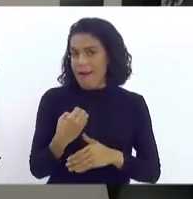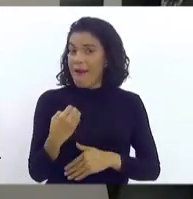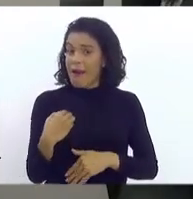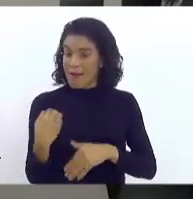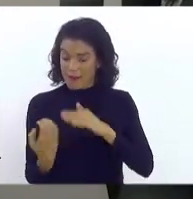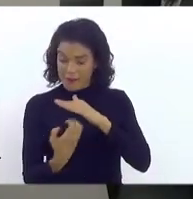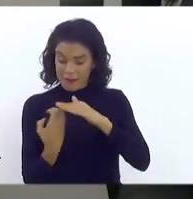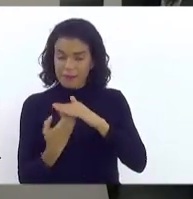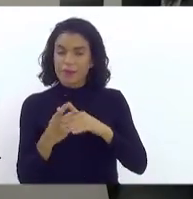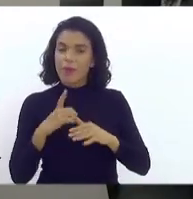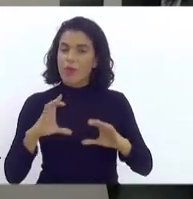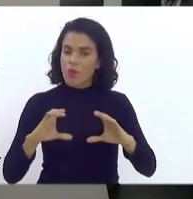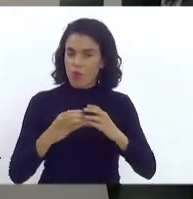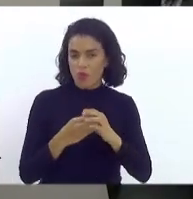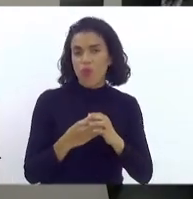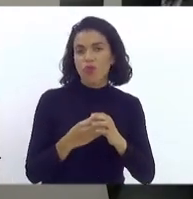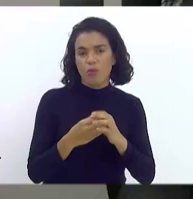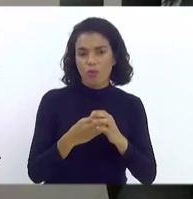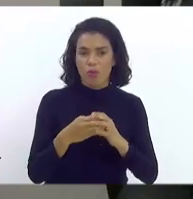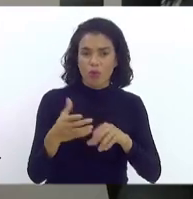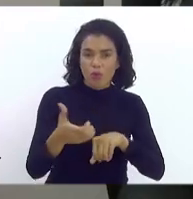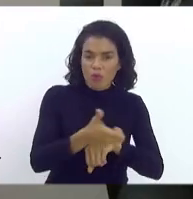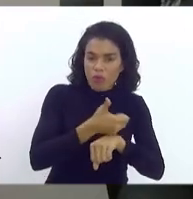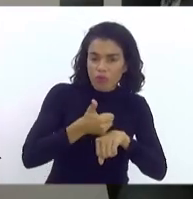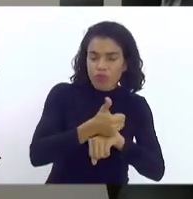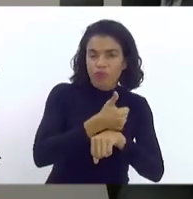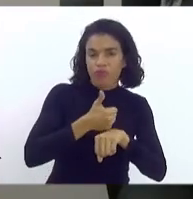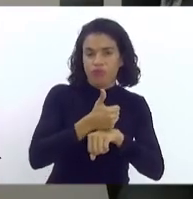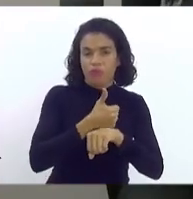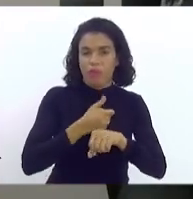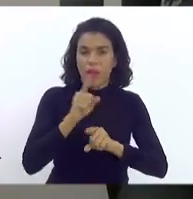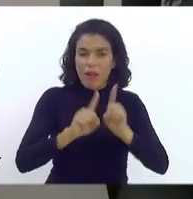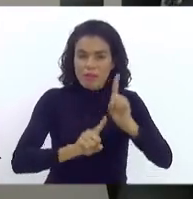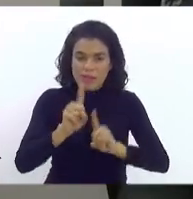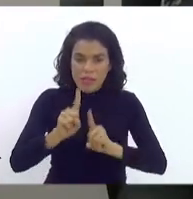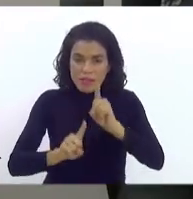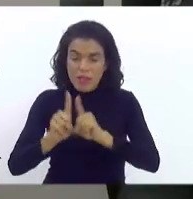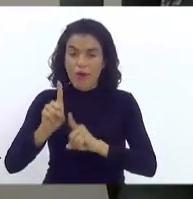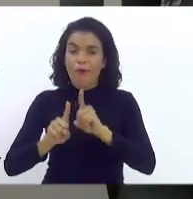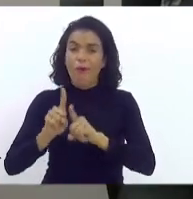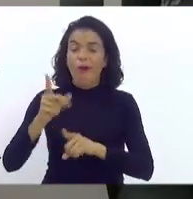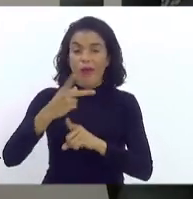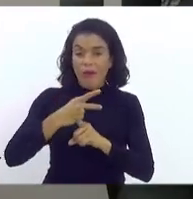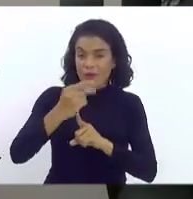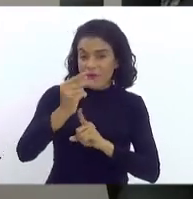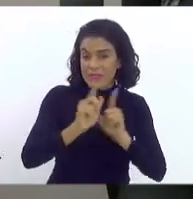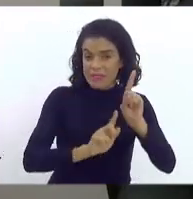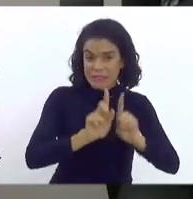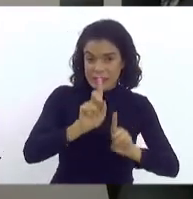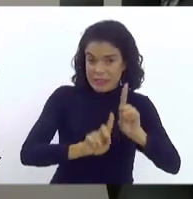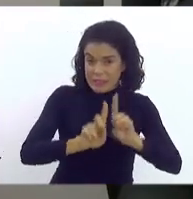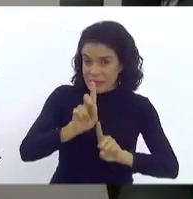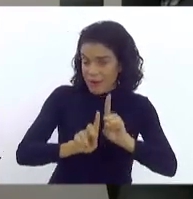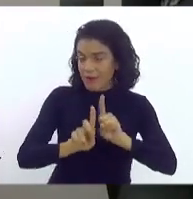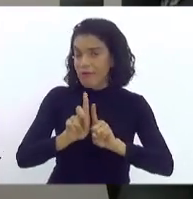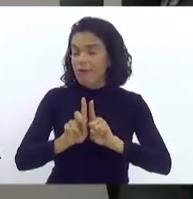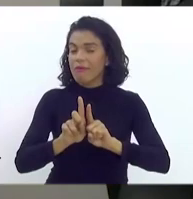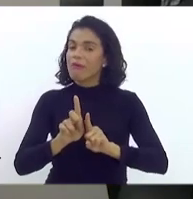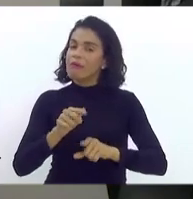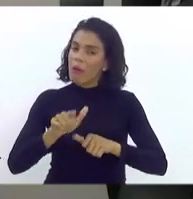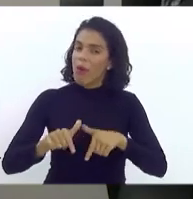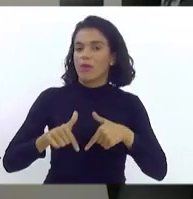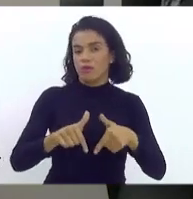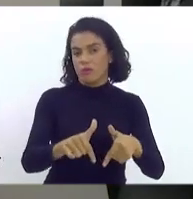de fornecedores que tem qualificação, que passa por uma licitação, são os que ganham a licitação e que fazem essa